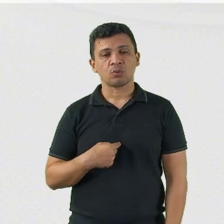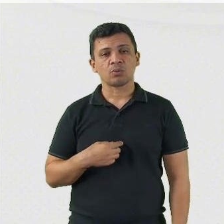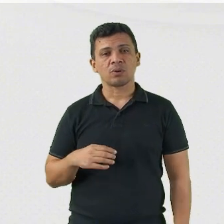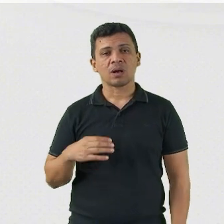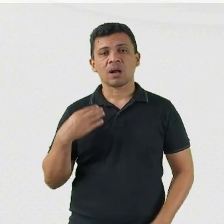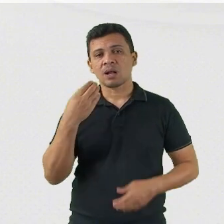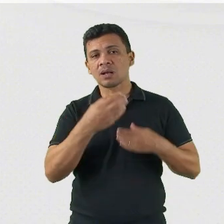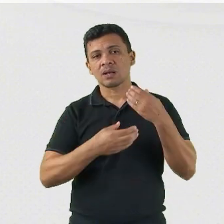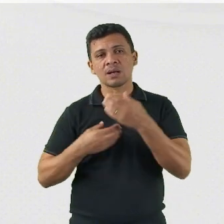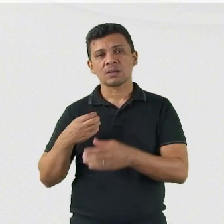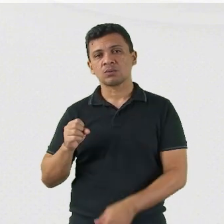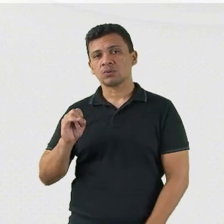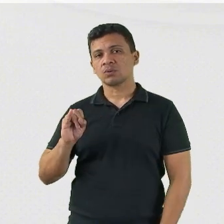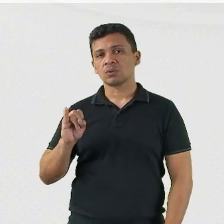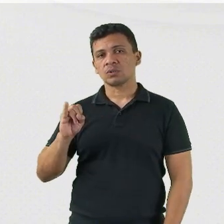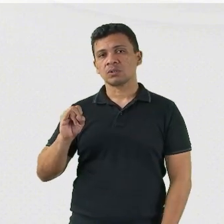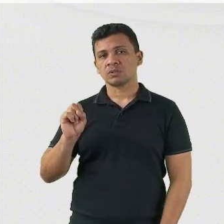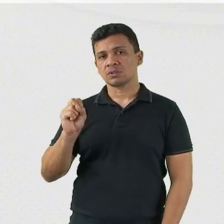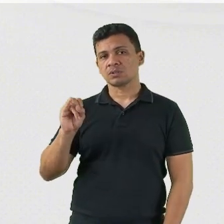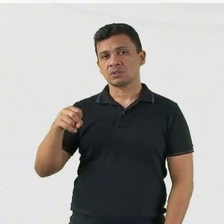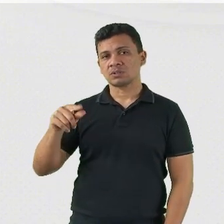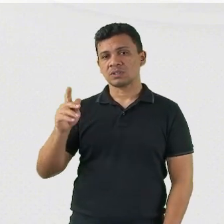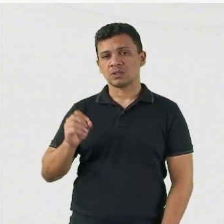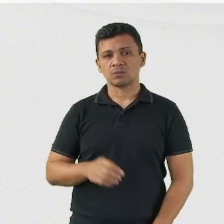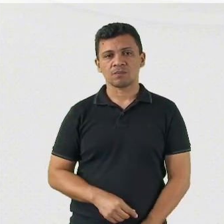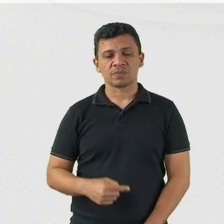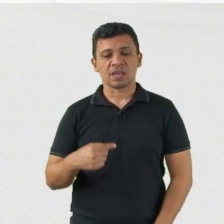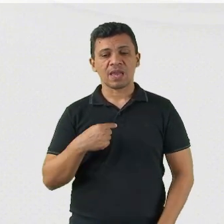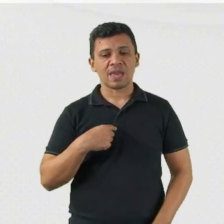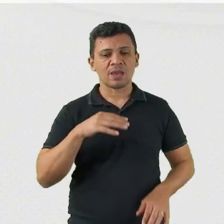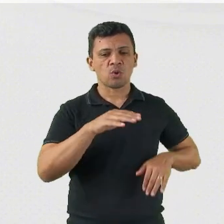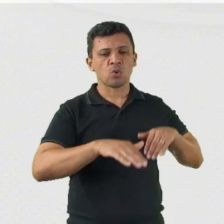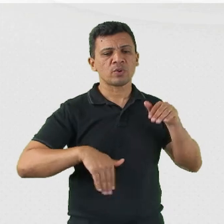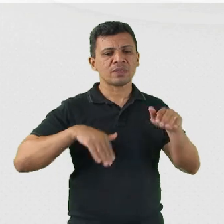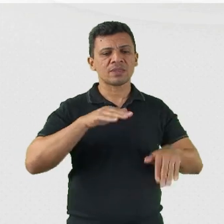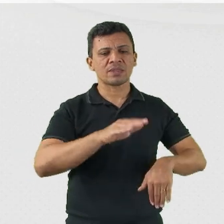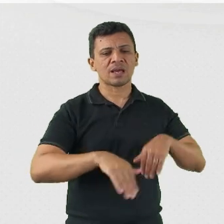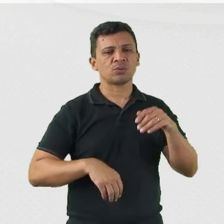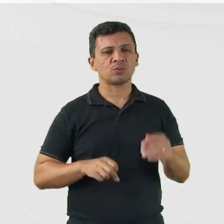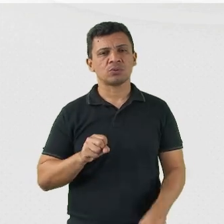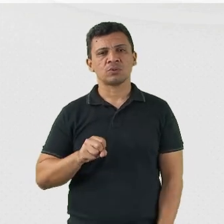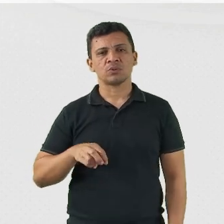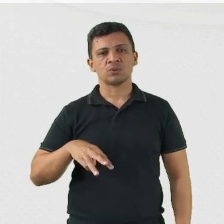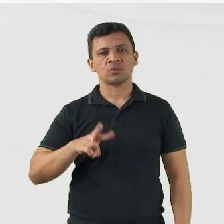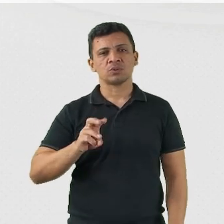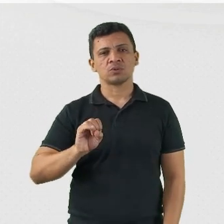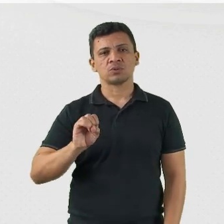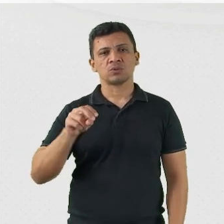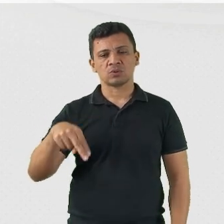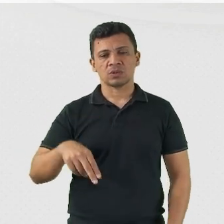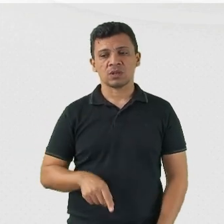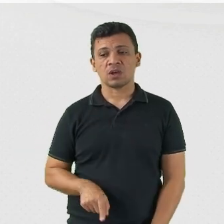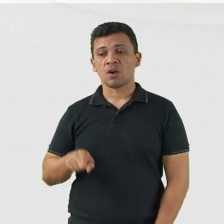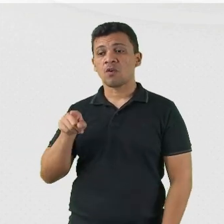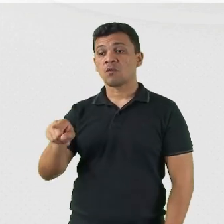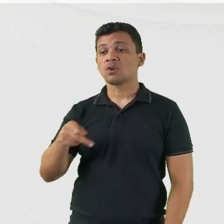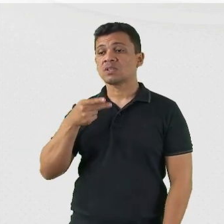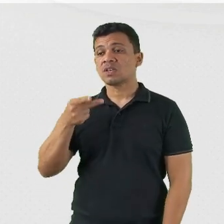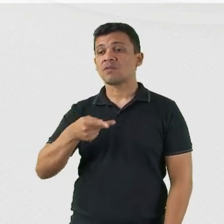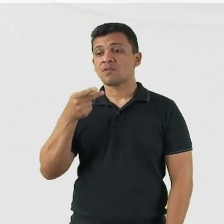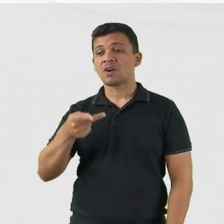sing. Eu nado, I swim. Você fala, you